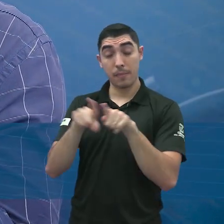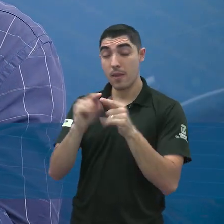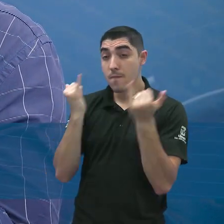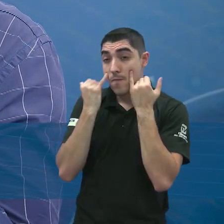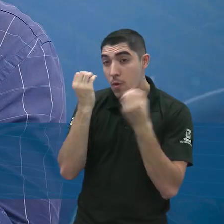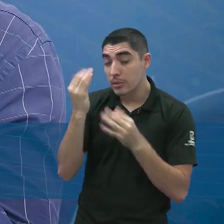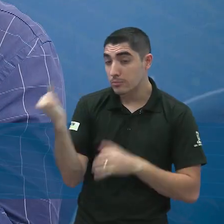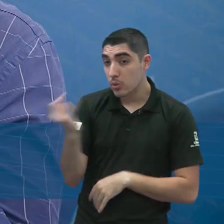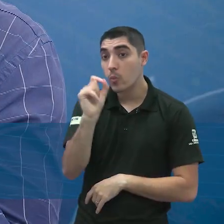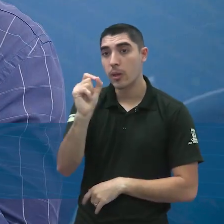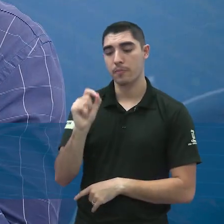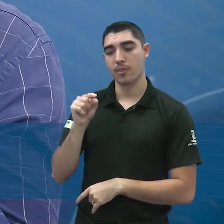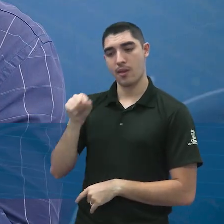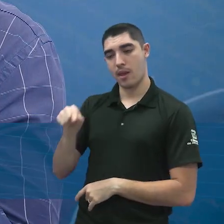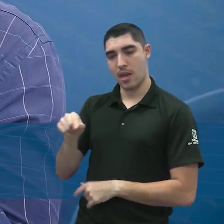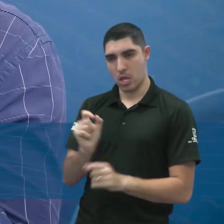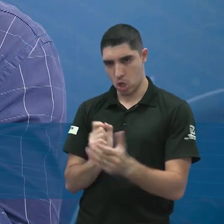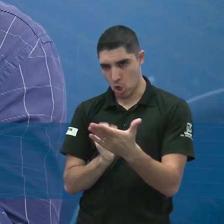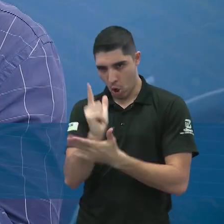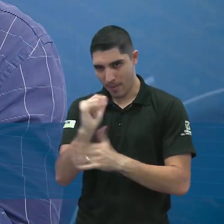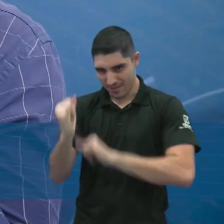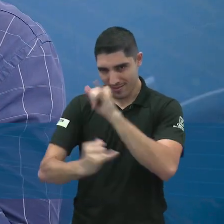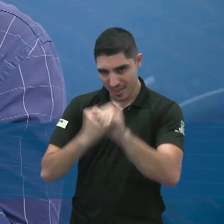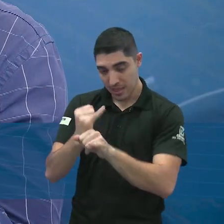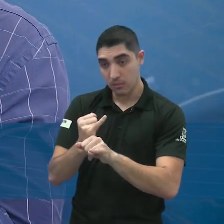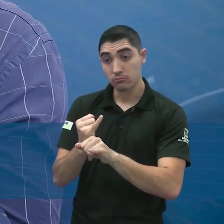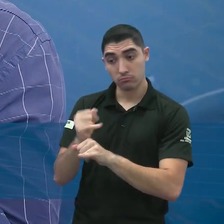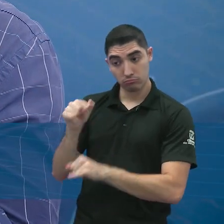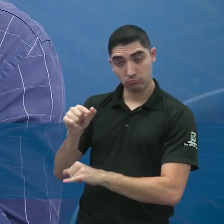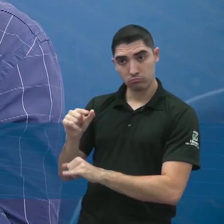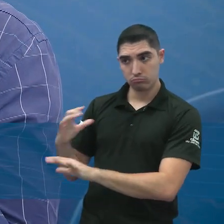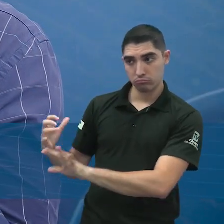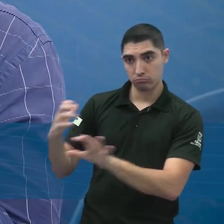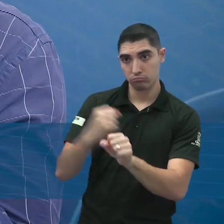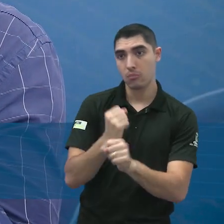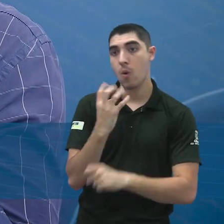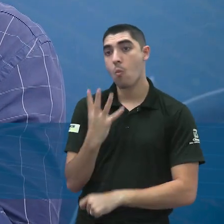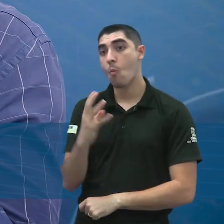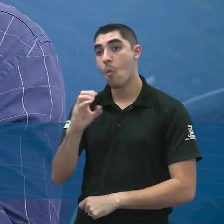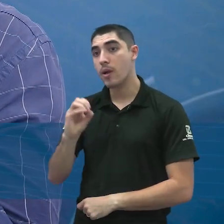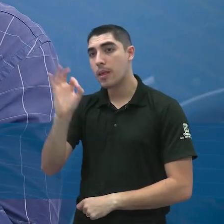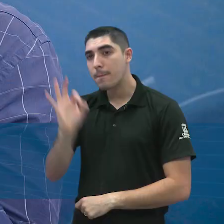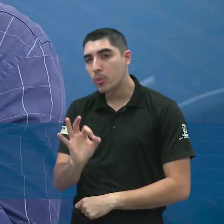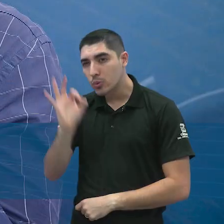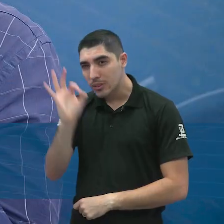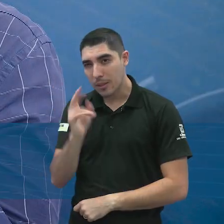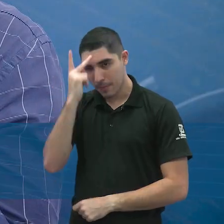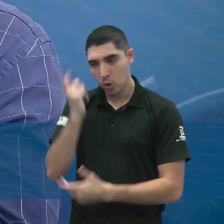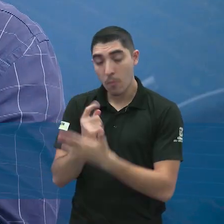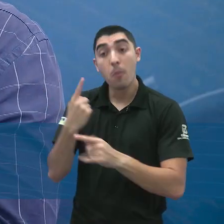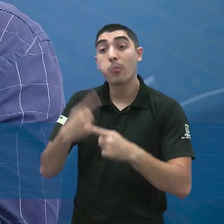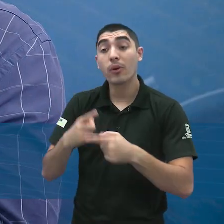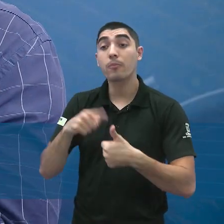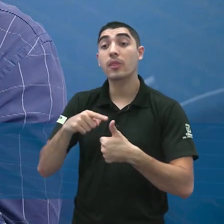gosto sempre de falar, que 40% das compras, do impulso da compra do consumidor se dá pelo